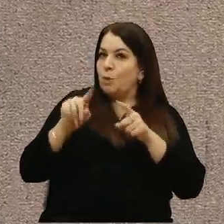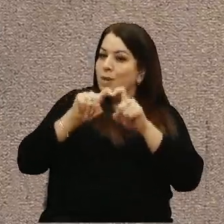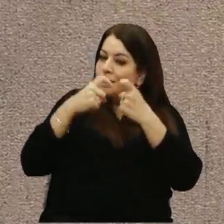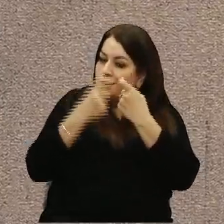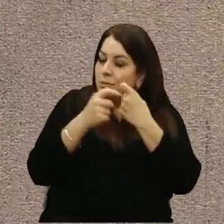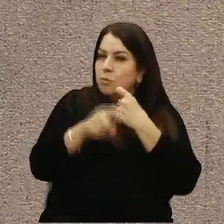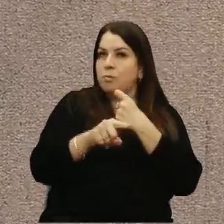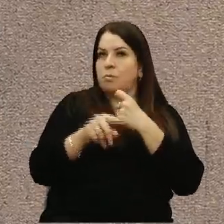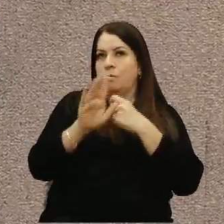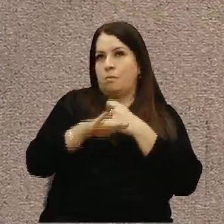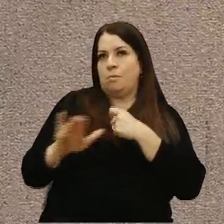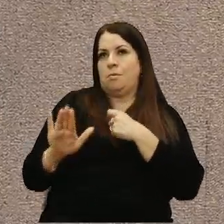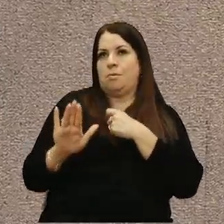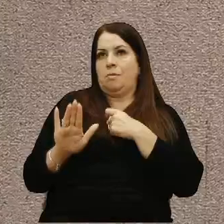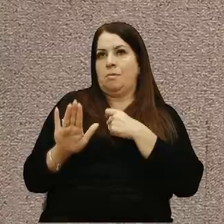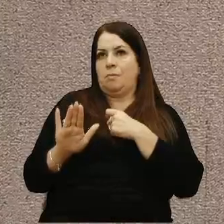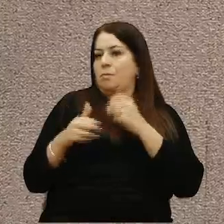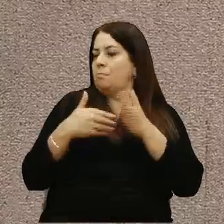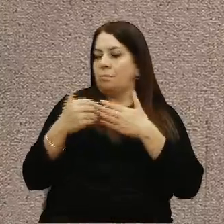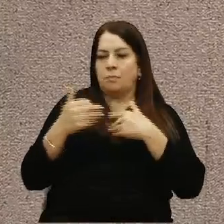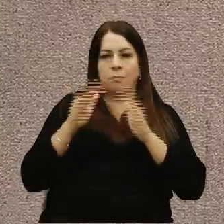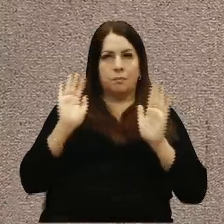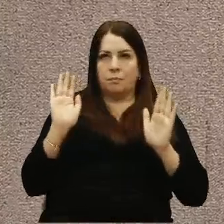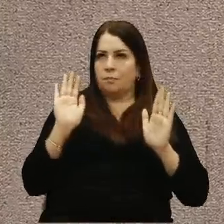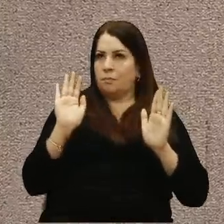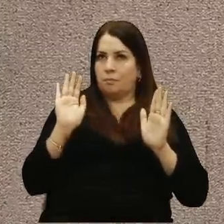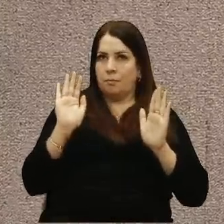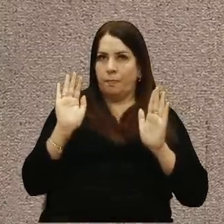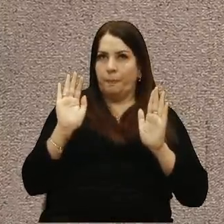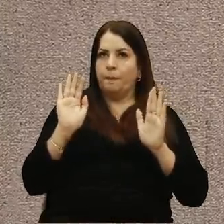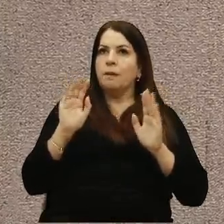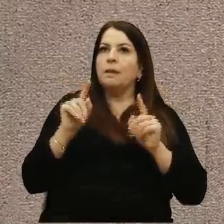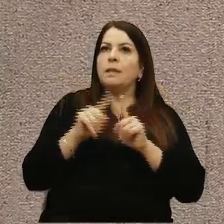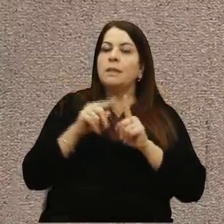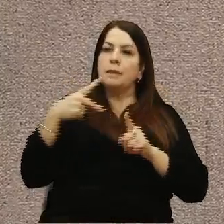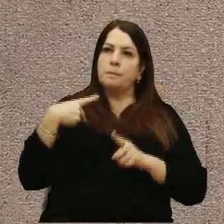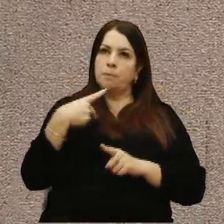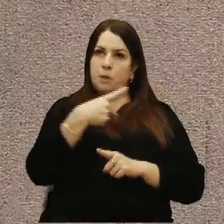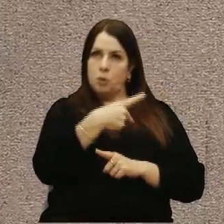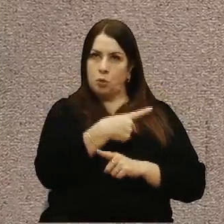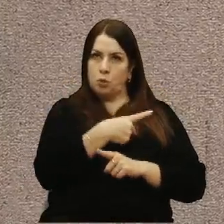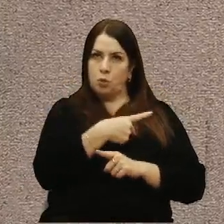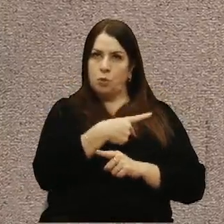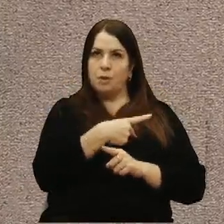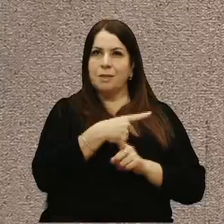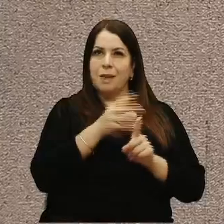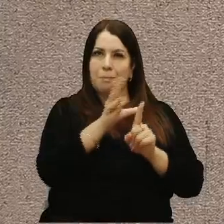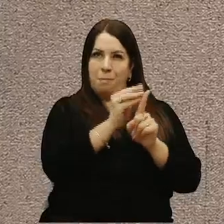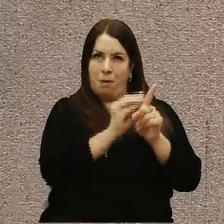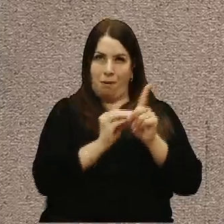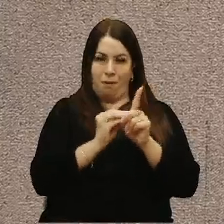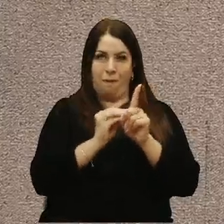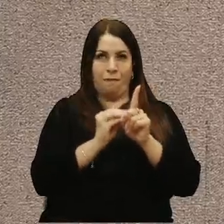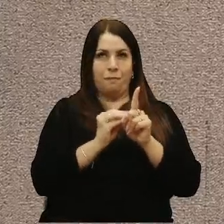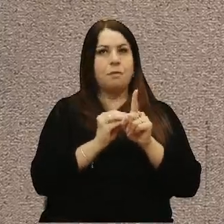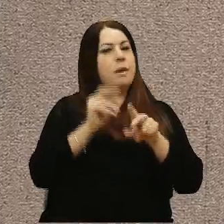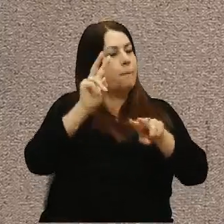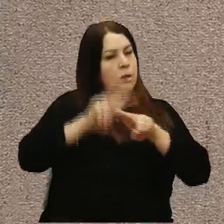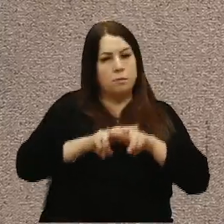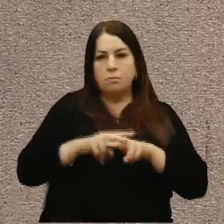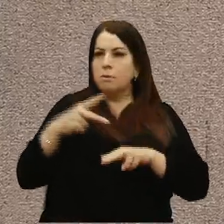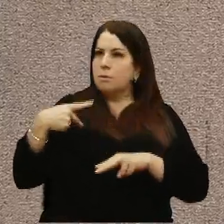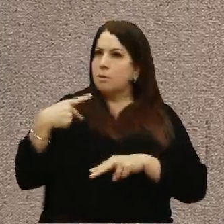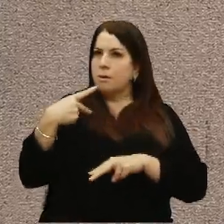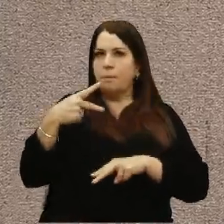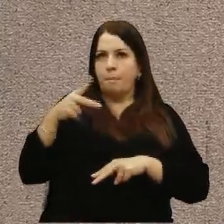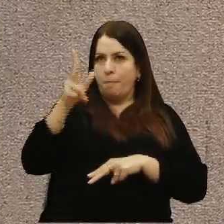sexualização de crianças, seja feito por quem for. Por quem for. Se pastor está sendo pedófilo e abusador, tem que ser preso. Se padre está sendo